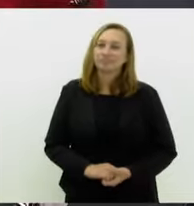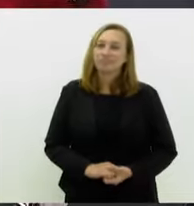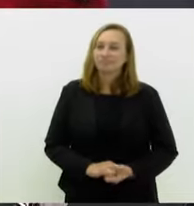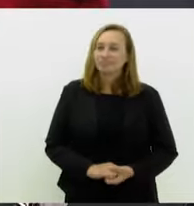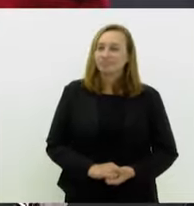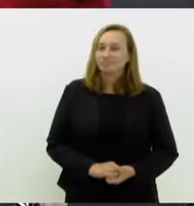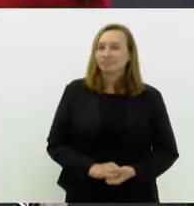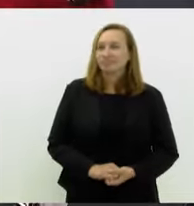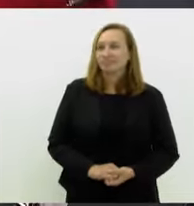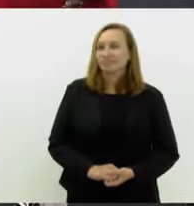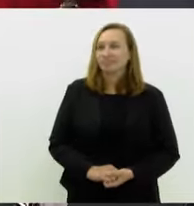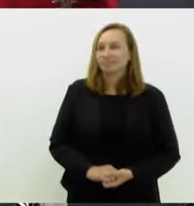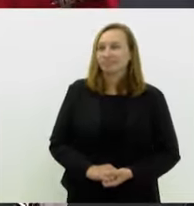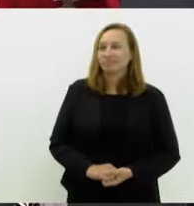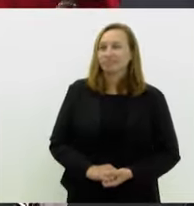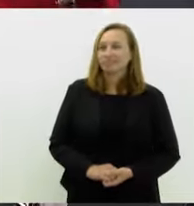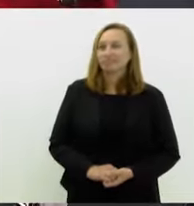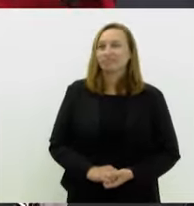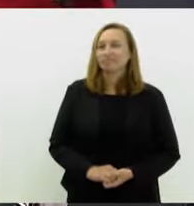po